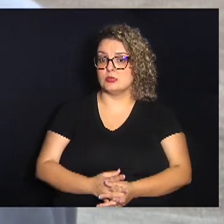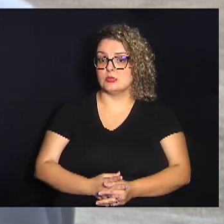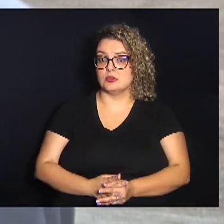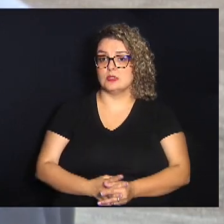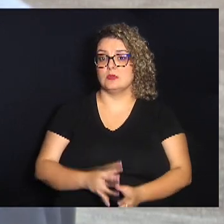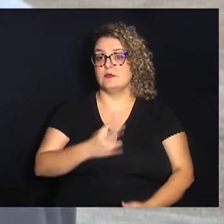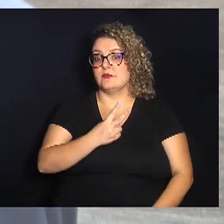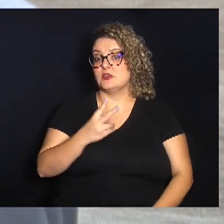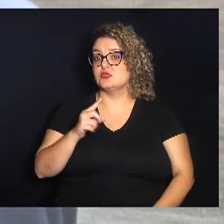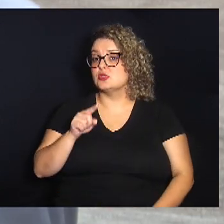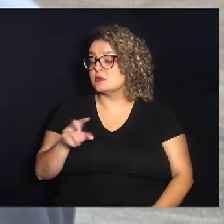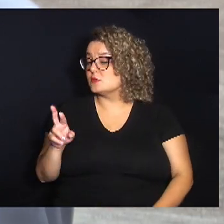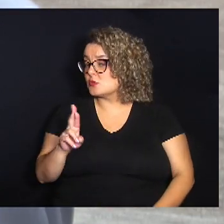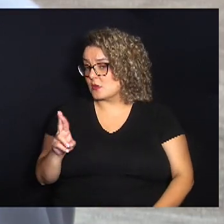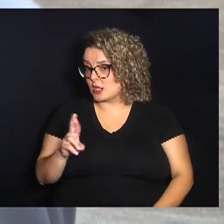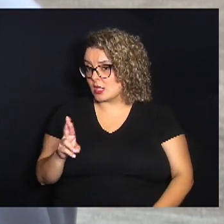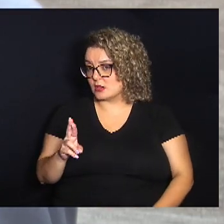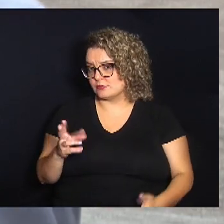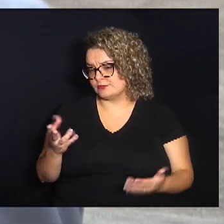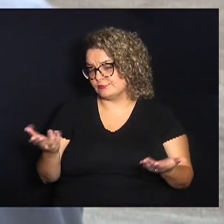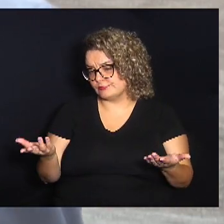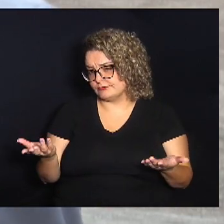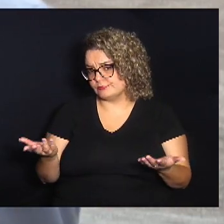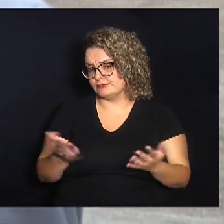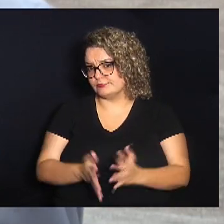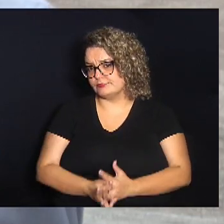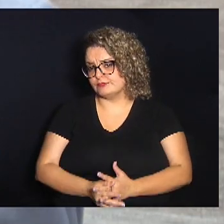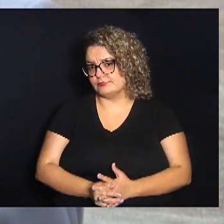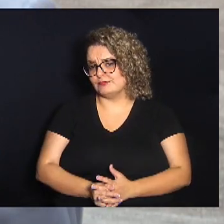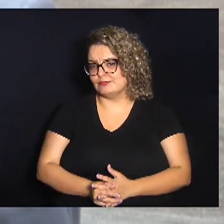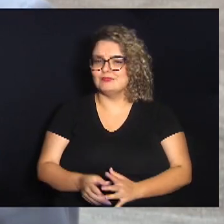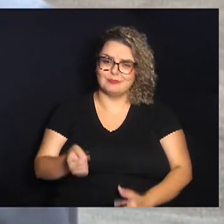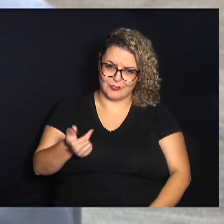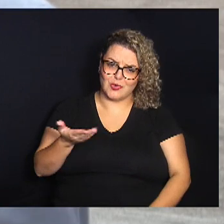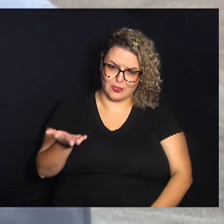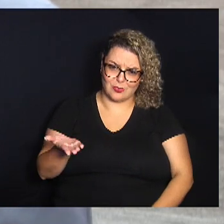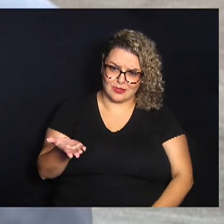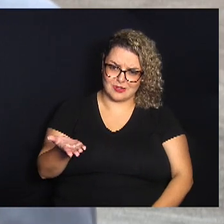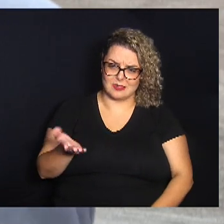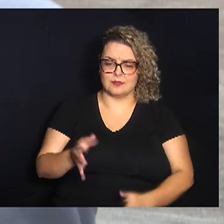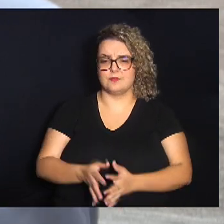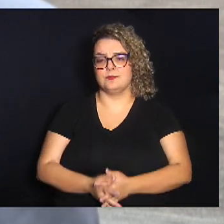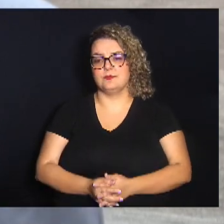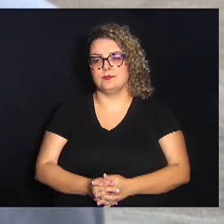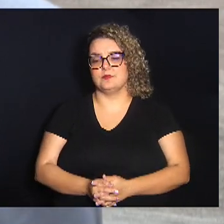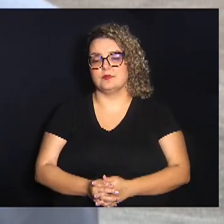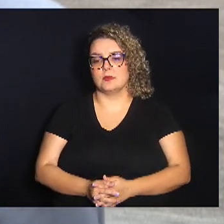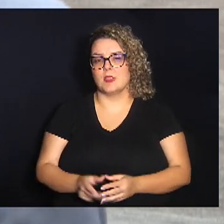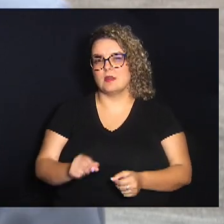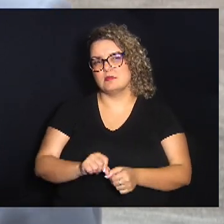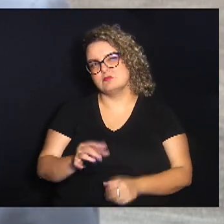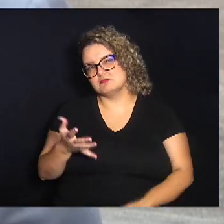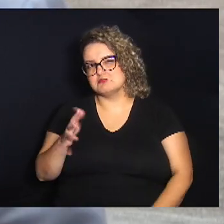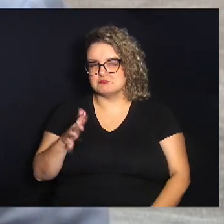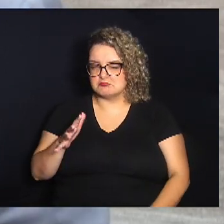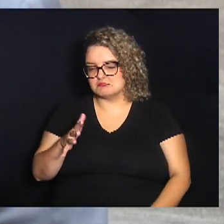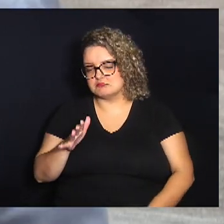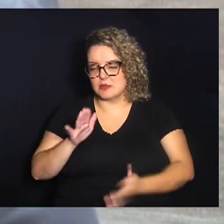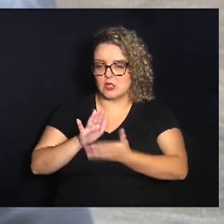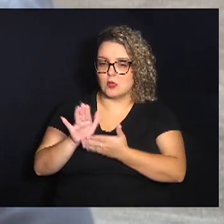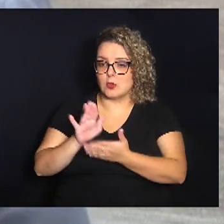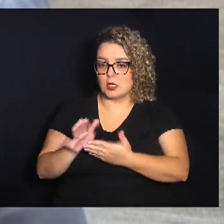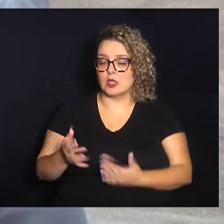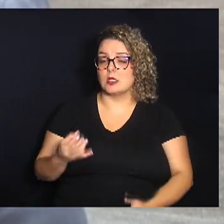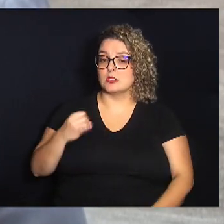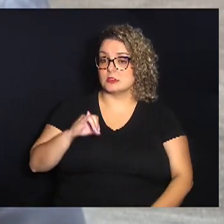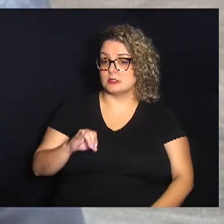22 mil reais. Ou seja, muito pouco, né? Aí fizemos uma estimativa de custo. Se a